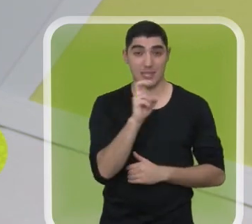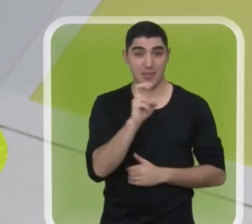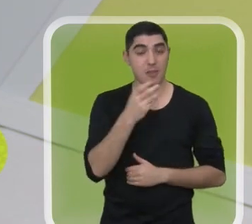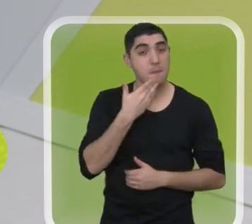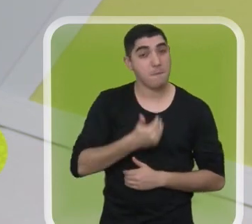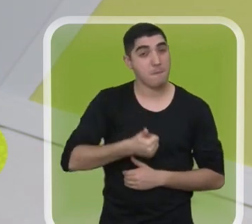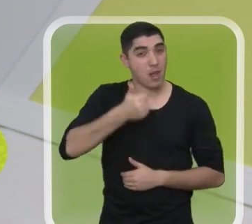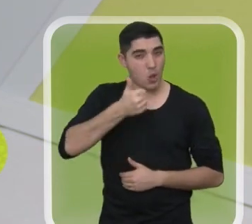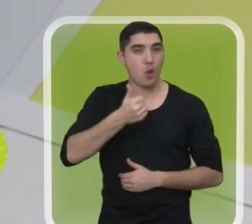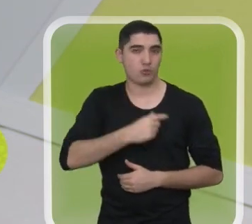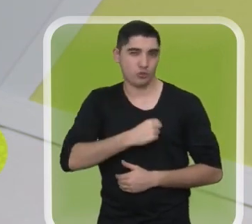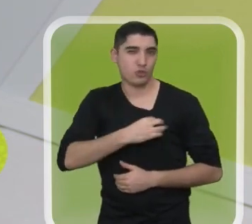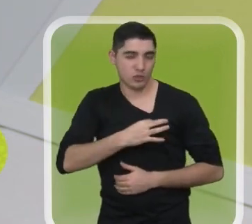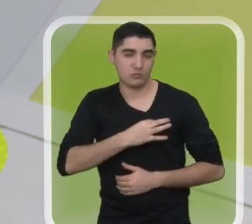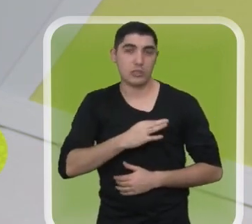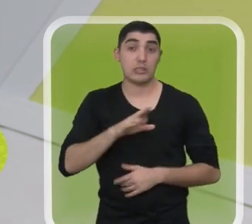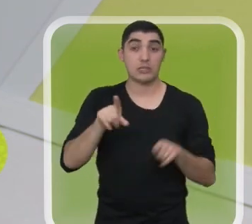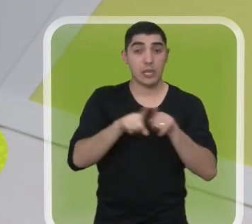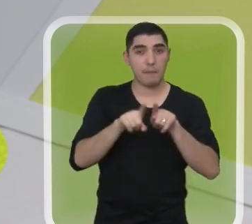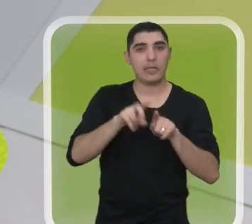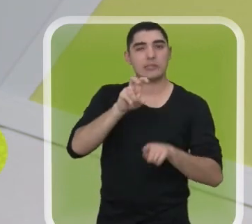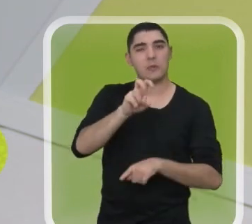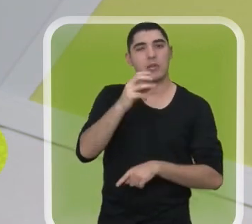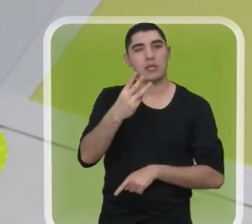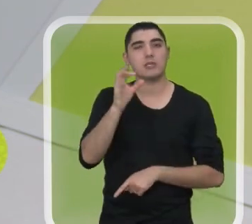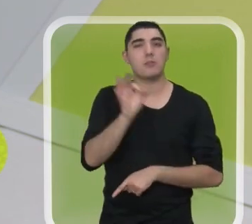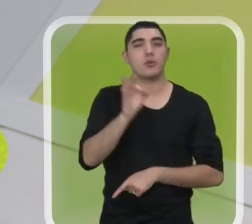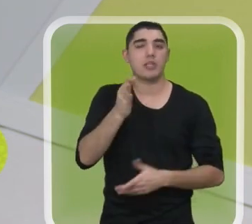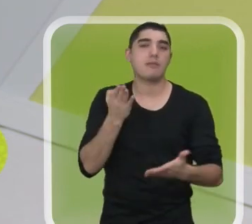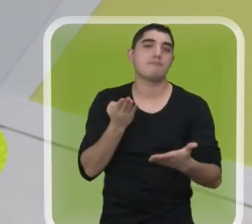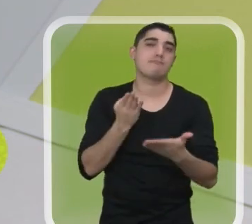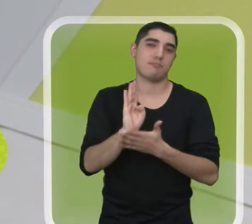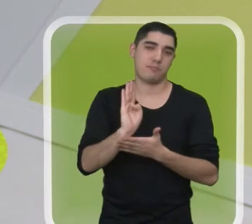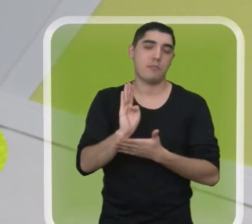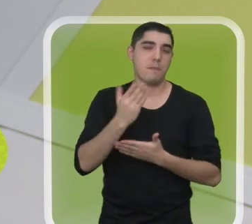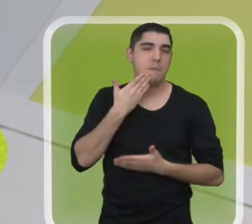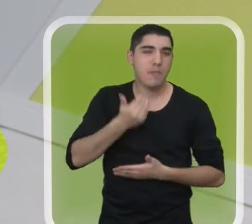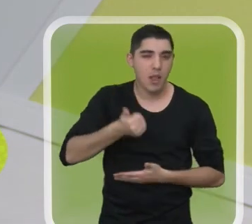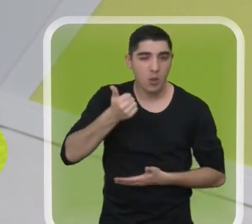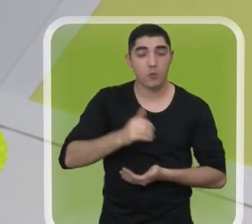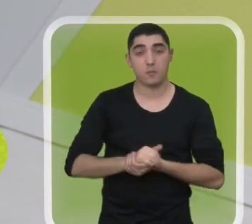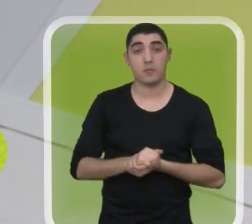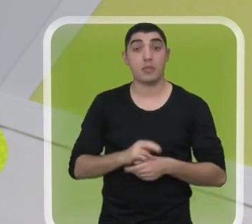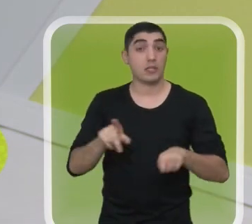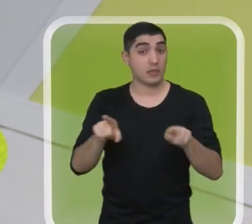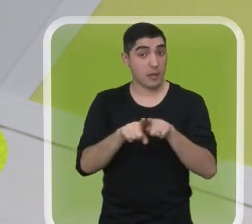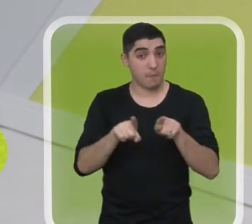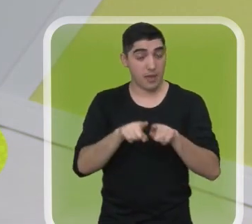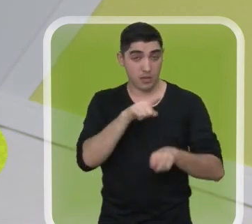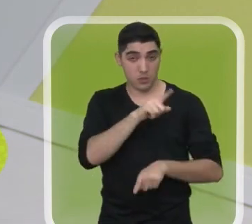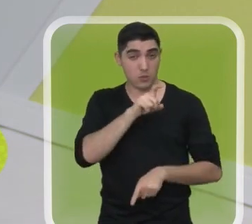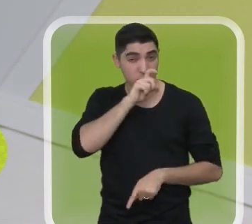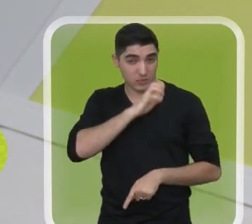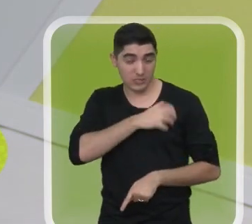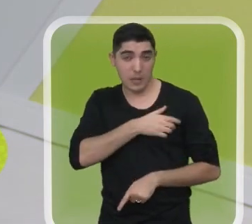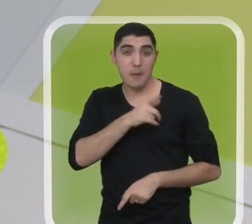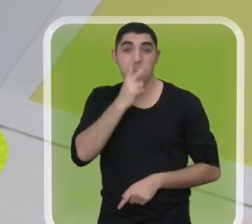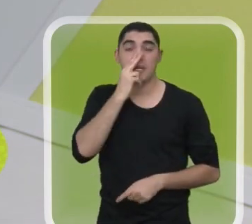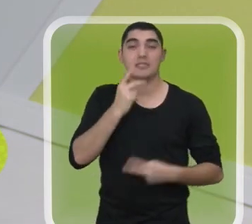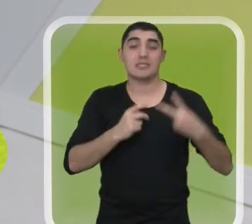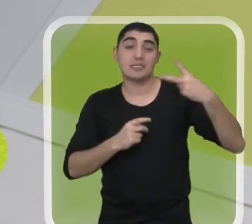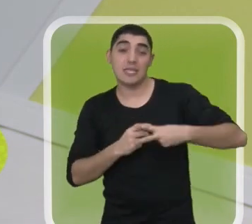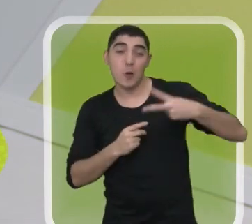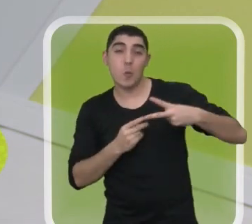6 possíveis, 53% de aproveitamento na primeira fase e ele tem a segunda pior defesa da